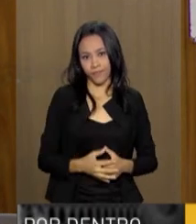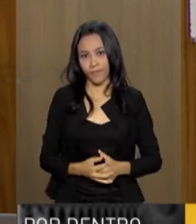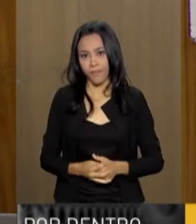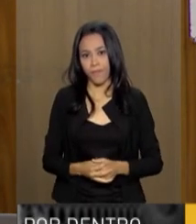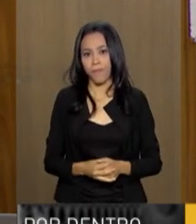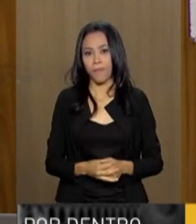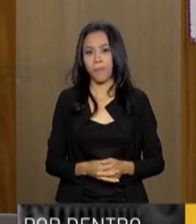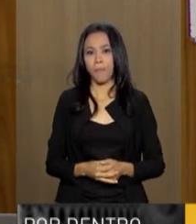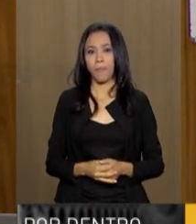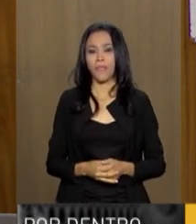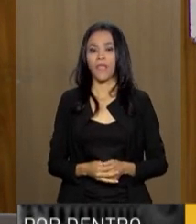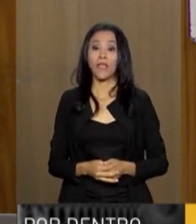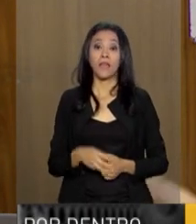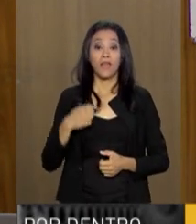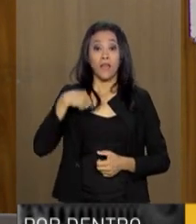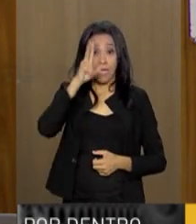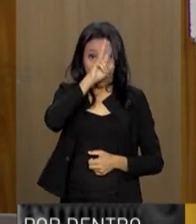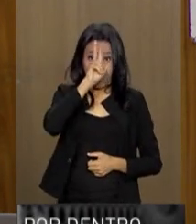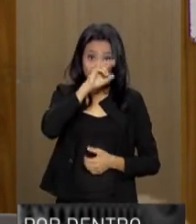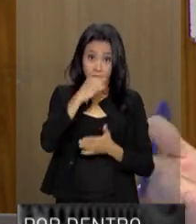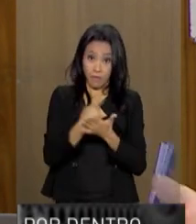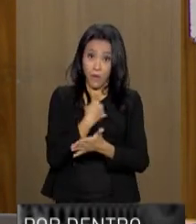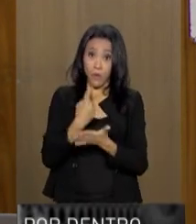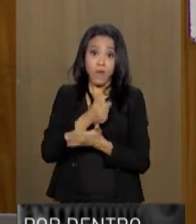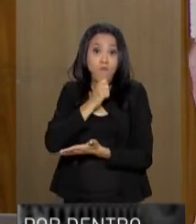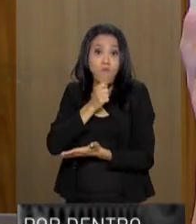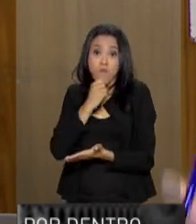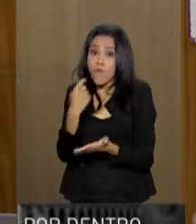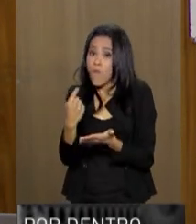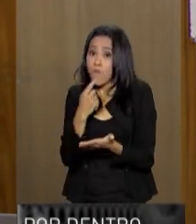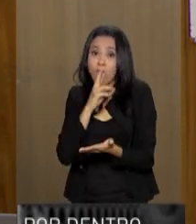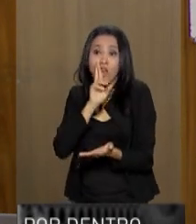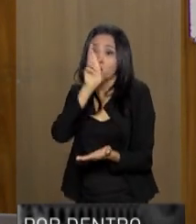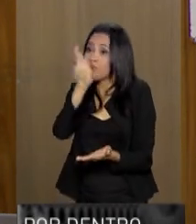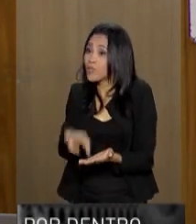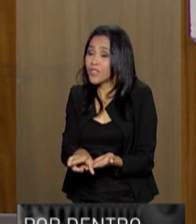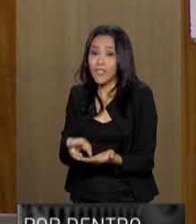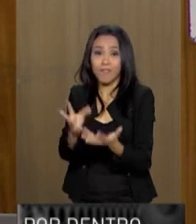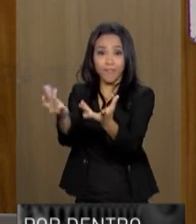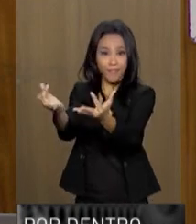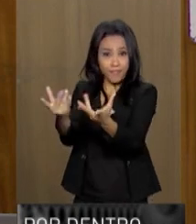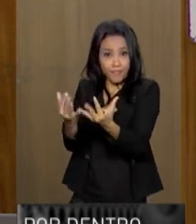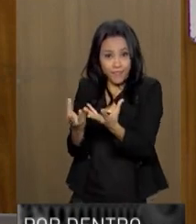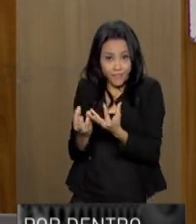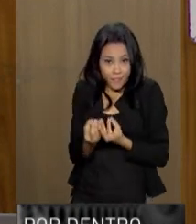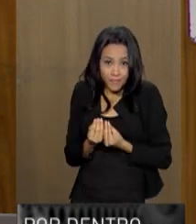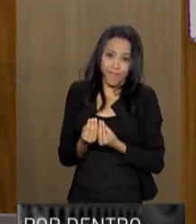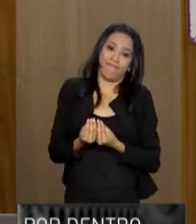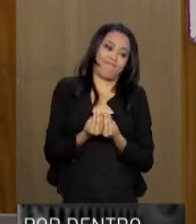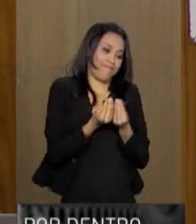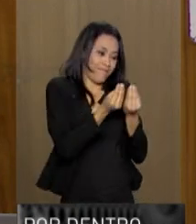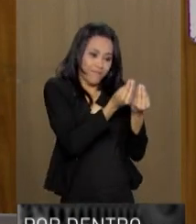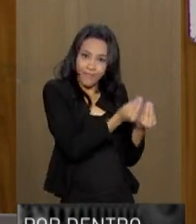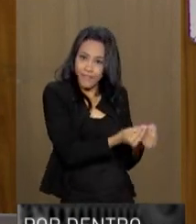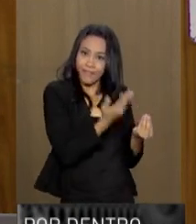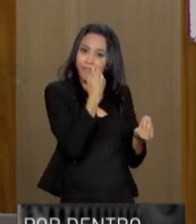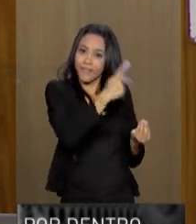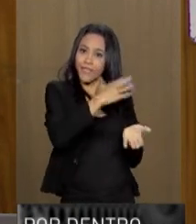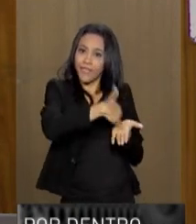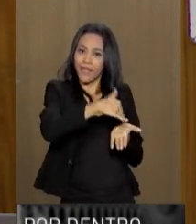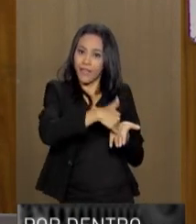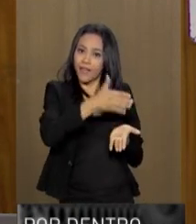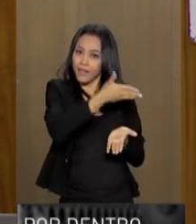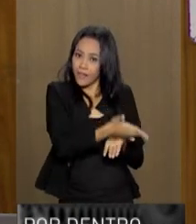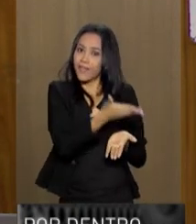www.resinamarcon.com.br lembrando que as perguntas que não puderem ser respondidas que não puderam ser respondidas elas vão ser encaminhadas para a assessoria de imprensa da secretaria